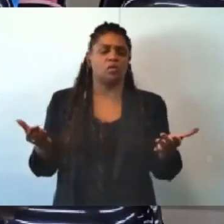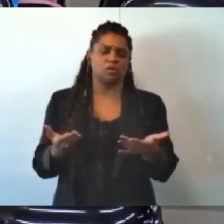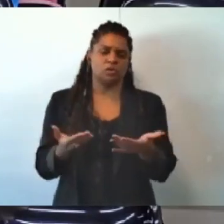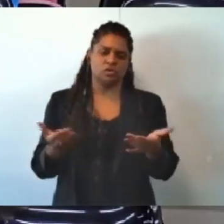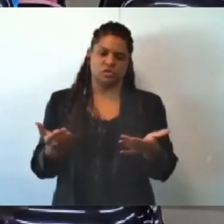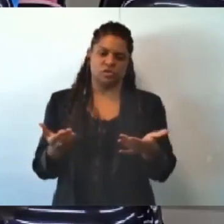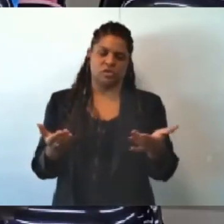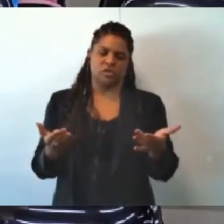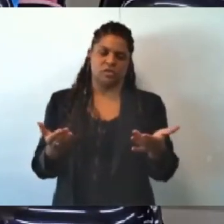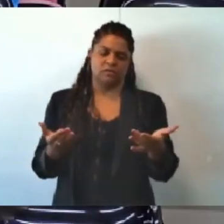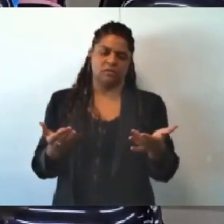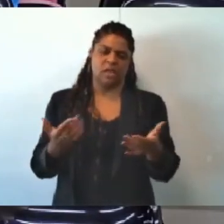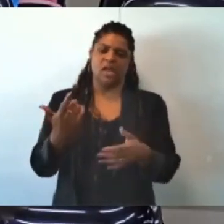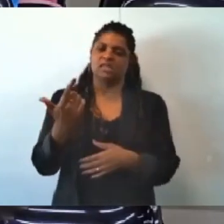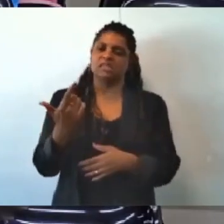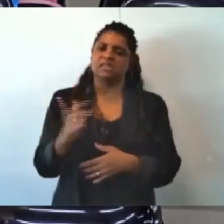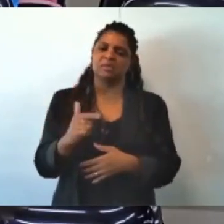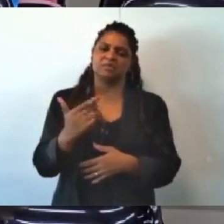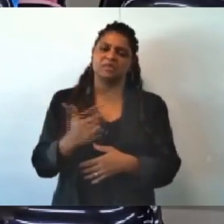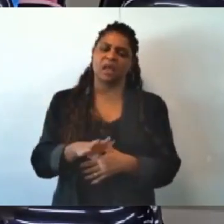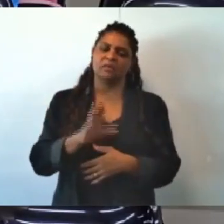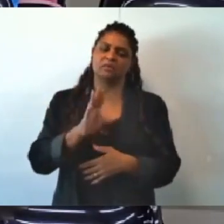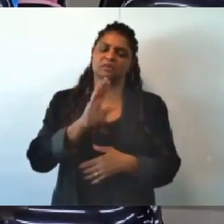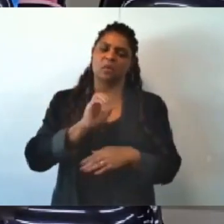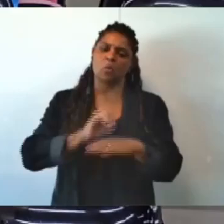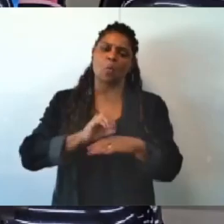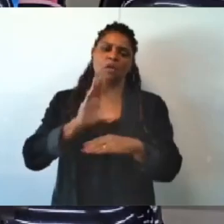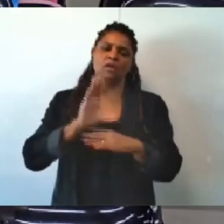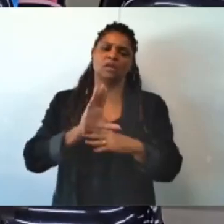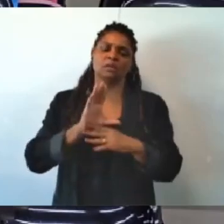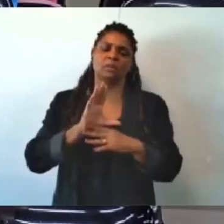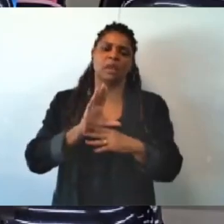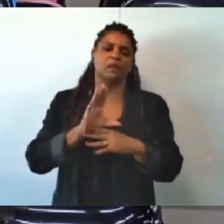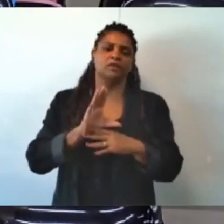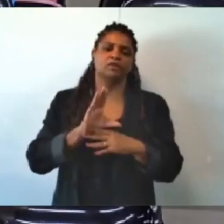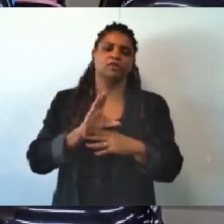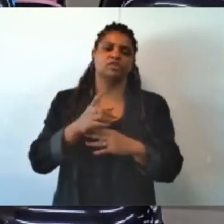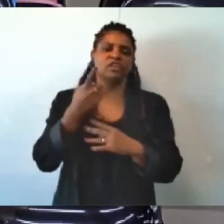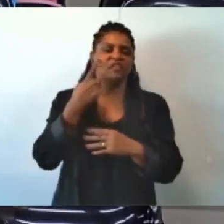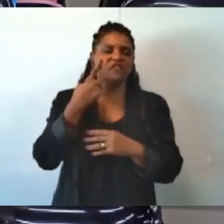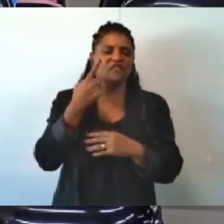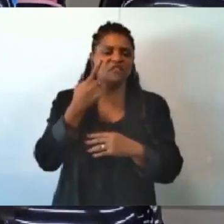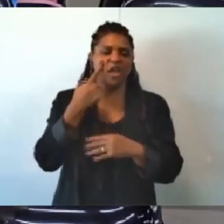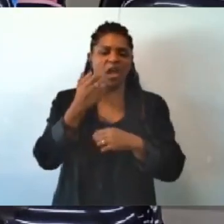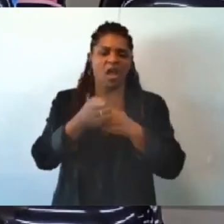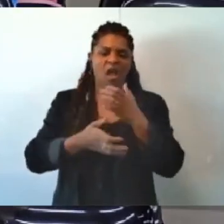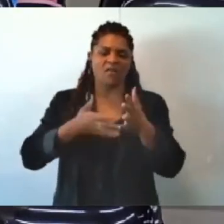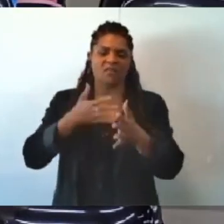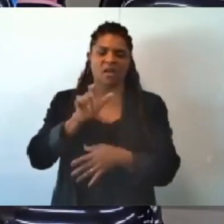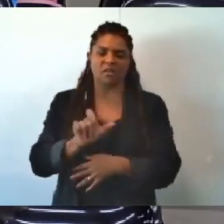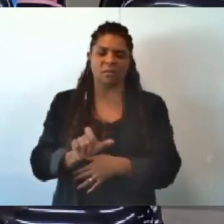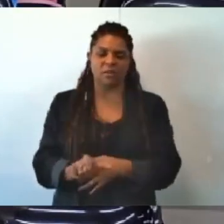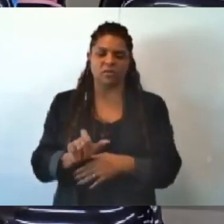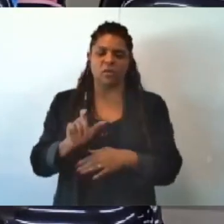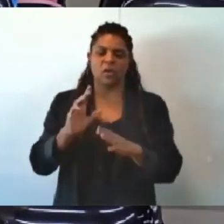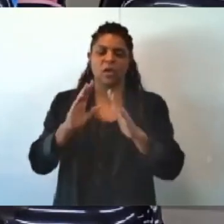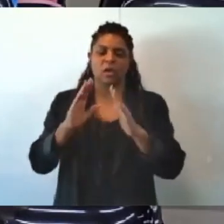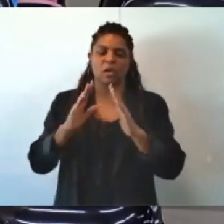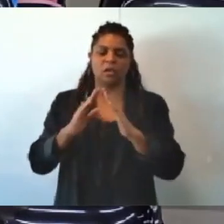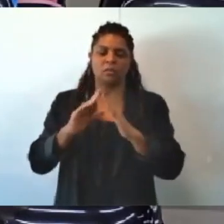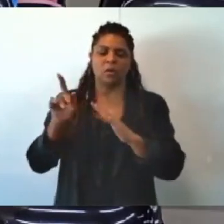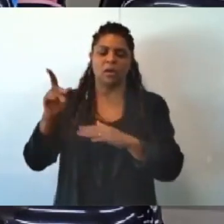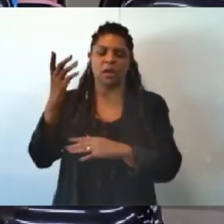conhecimento de ouvir o povo, o cidadão da floresta. Me